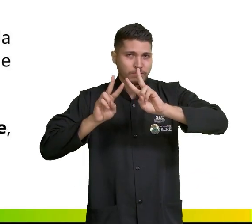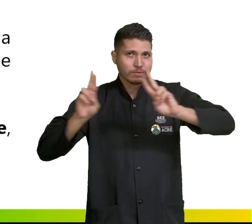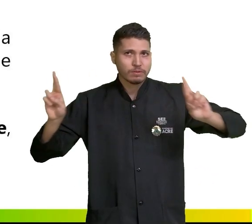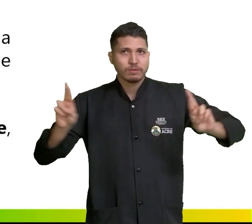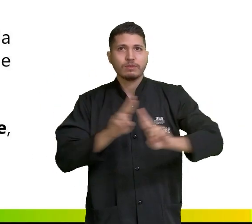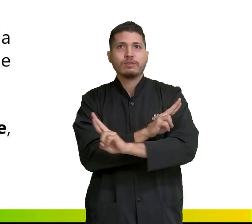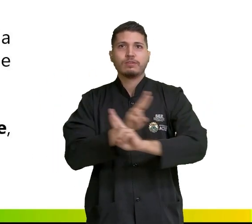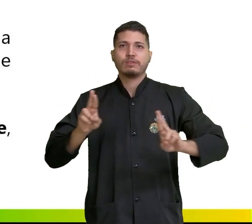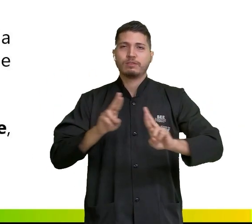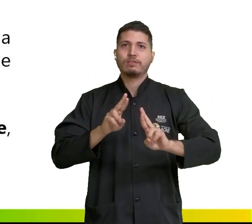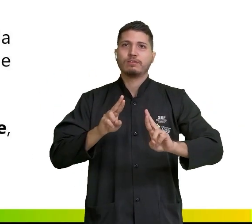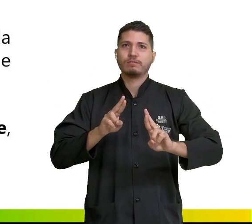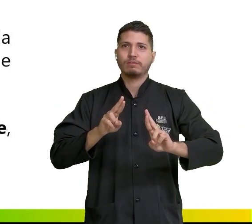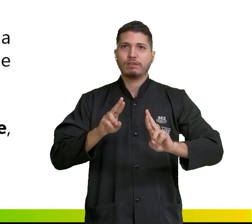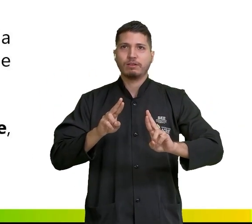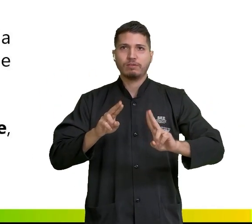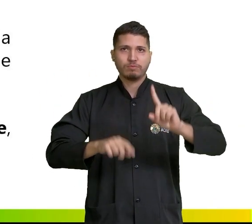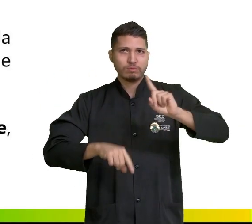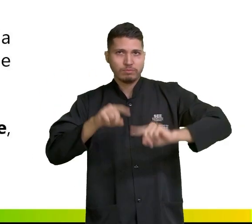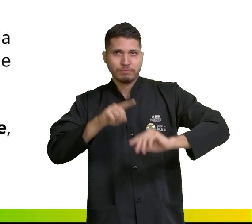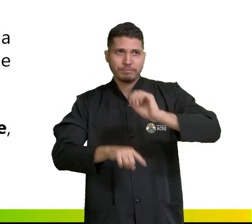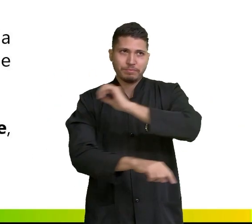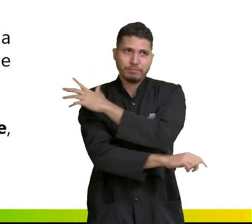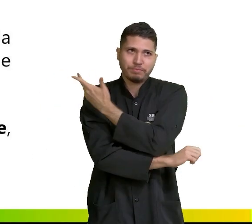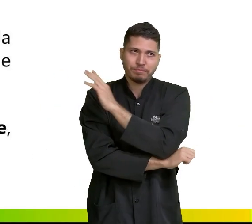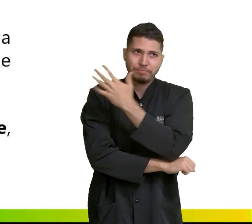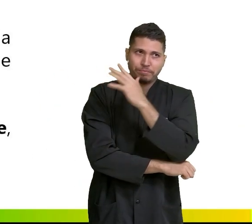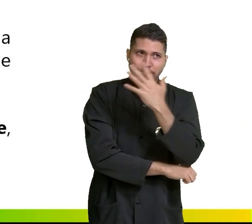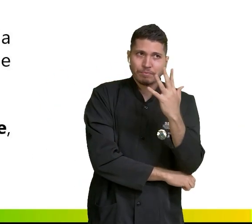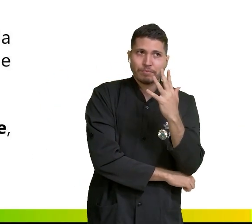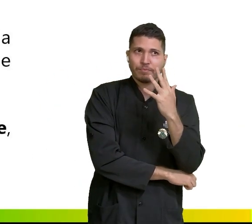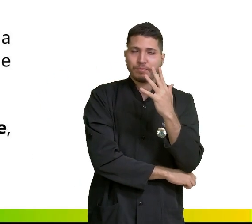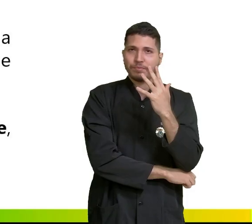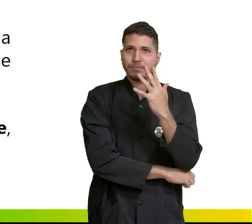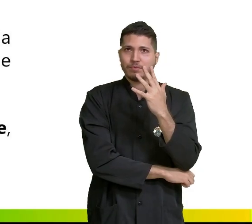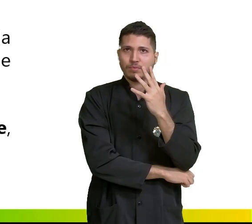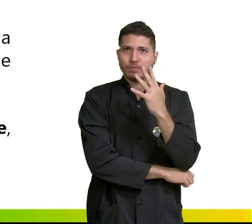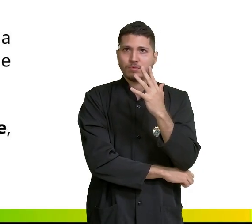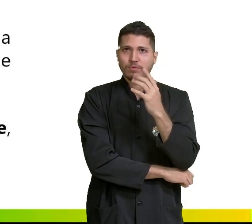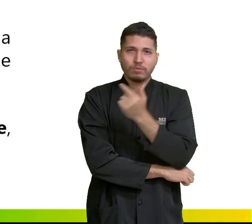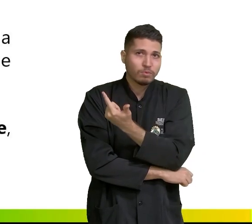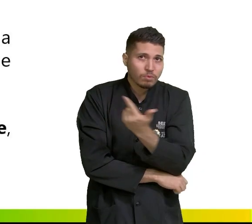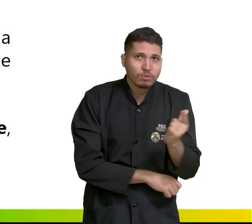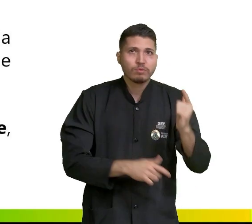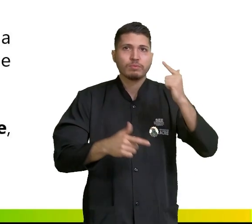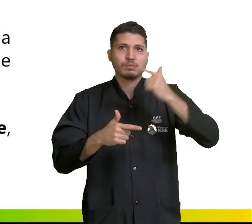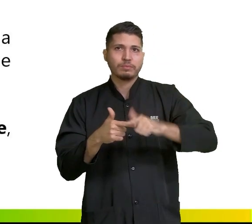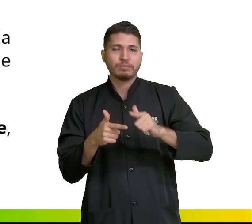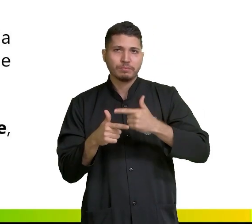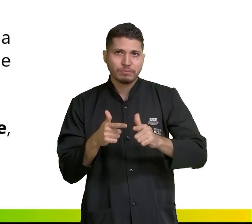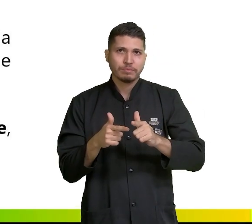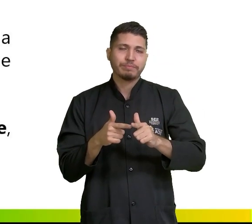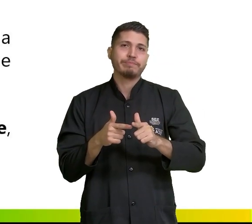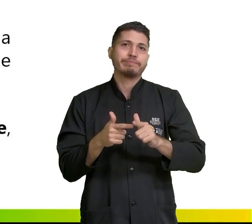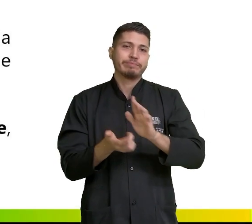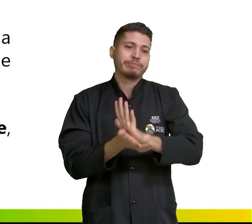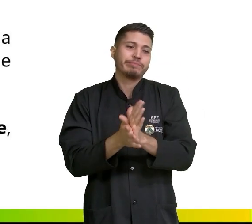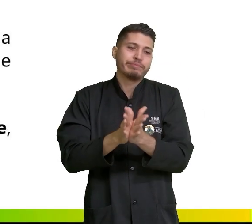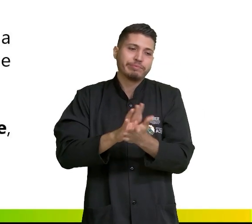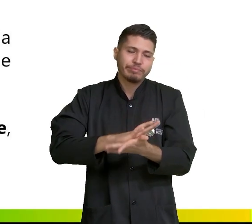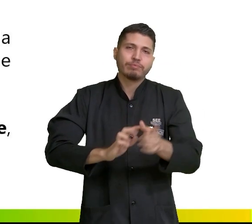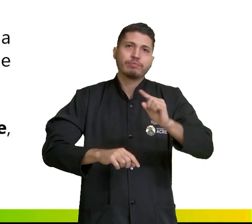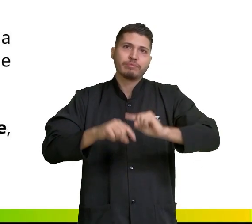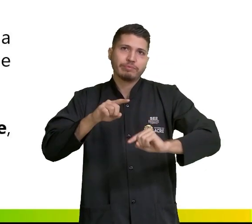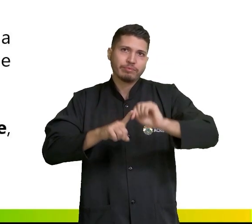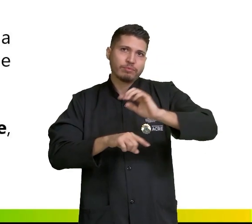recursos naturais, tá? E outra coisa também que causa aí a degradação desses